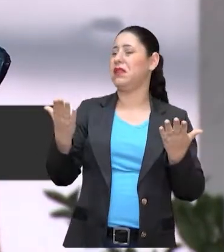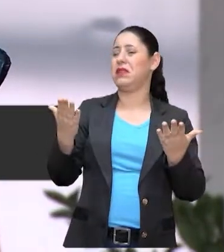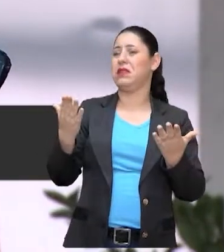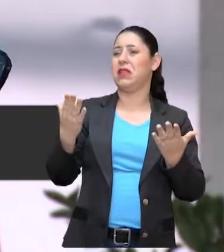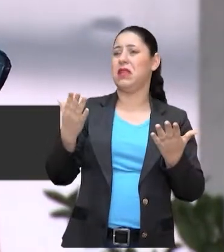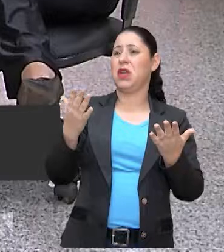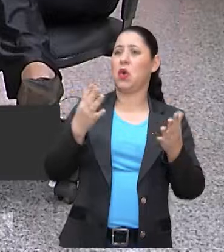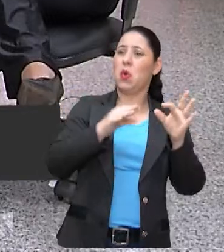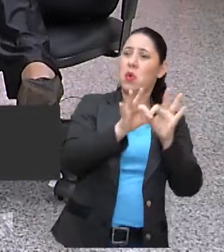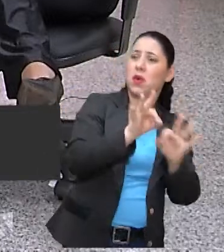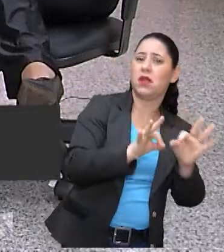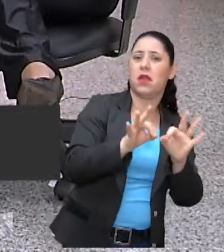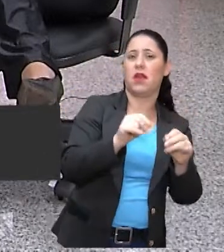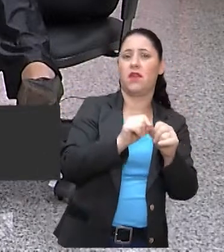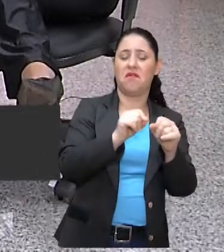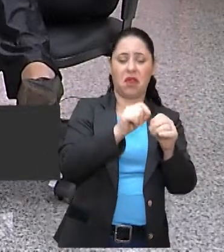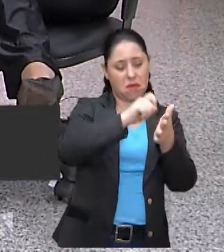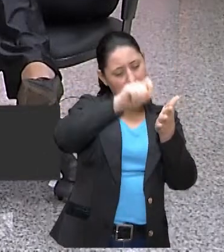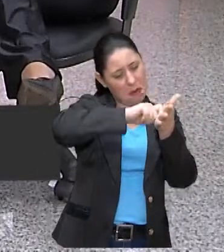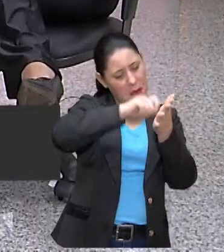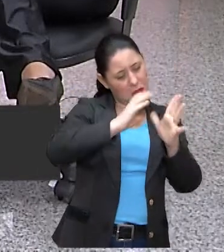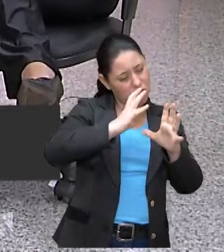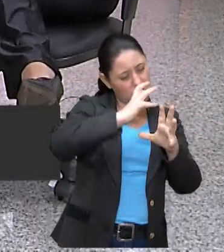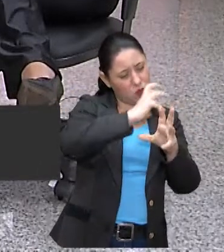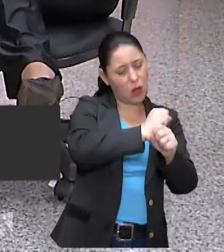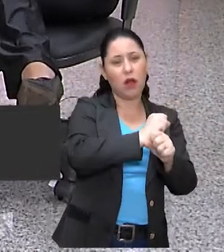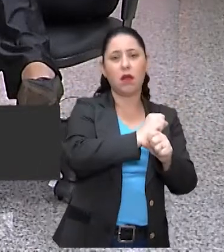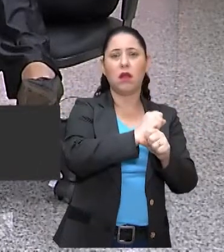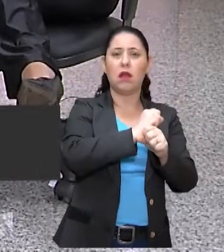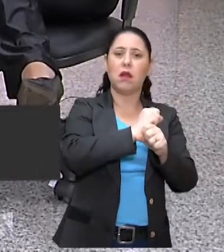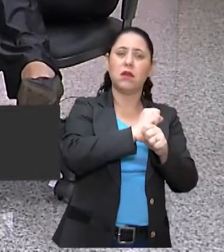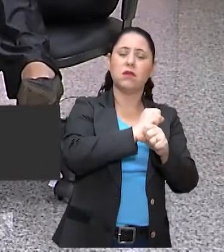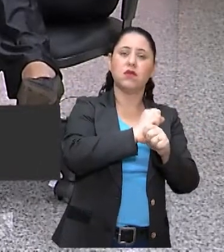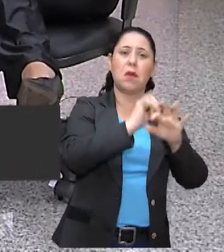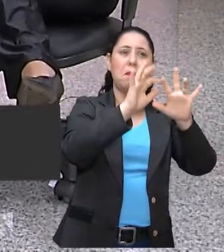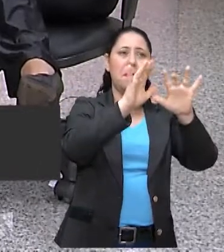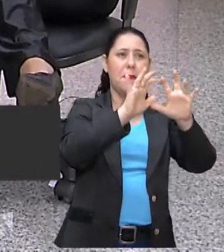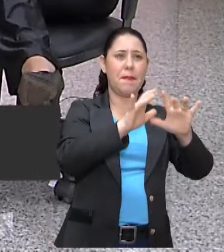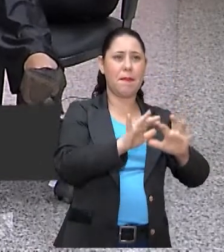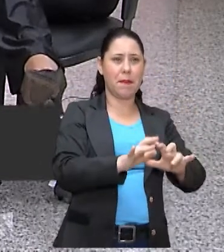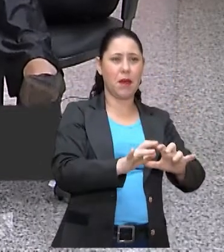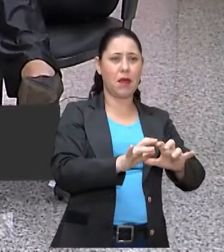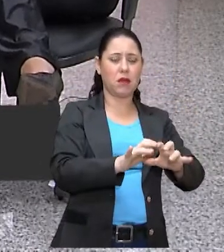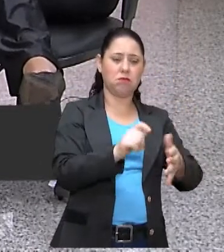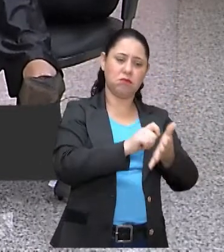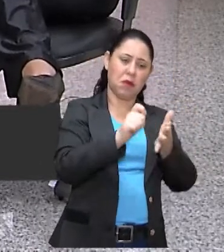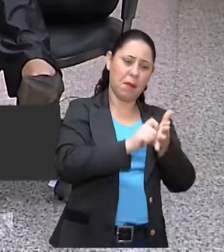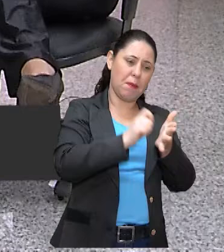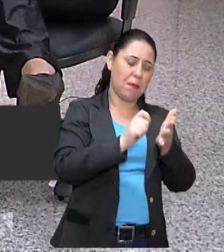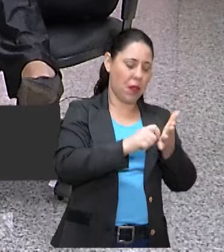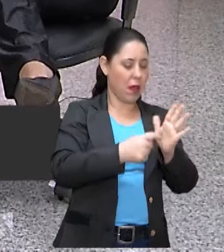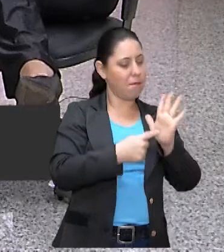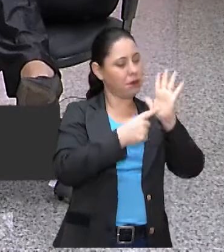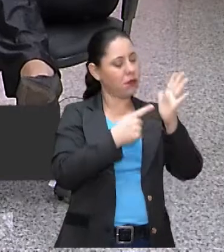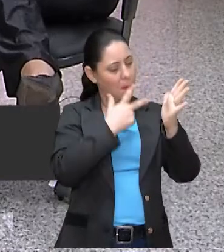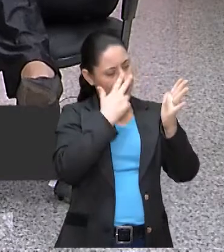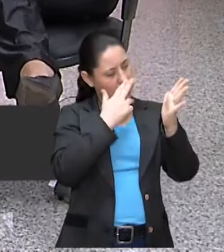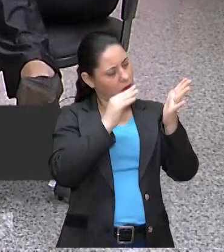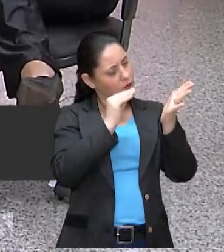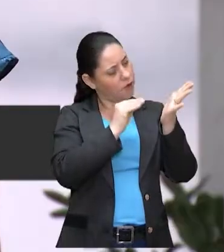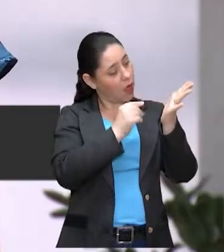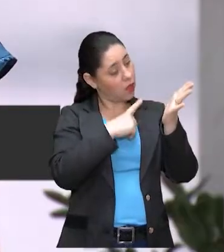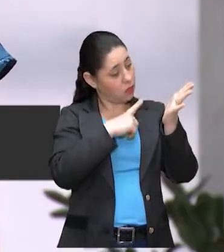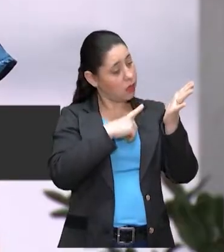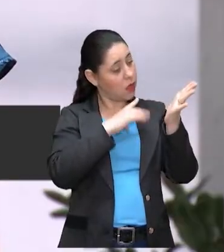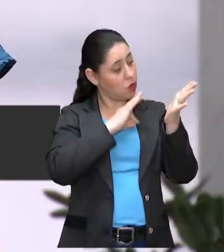esse negócio não dá certo. Porque eu faço as minhas contas lá, ou na planilha eletrônica, ou no caderno, e lá está aparecendo que está